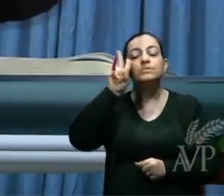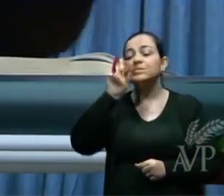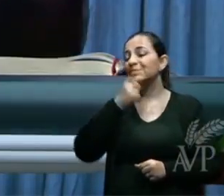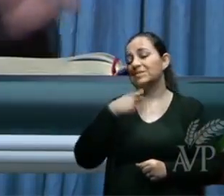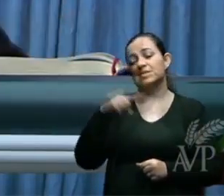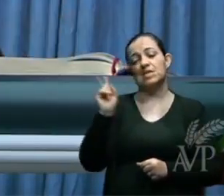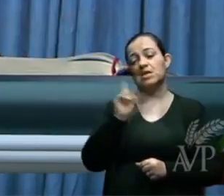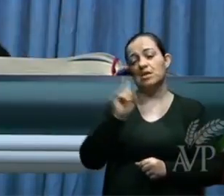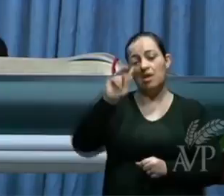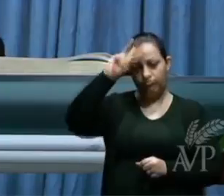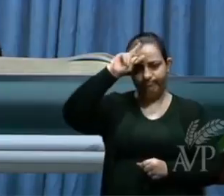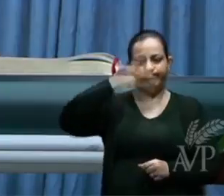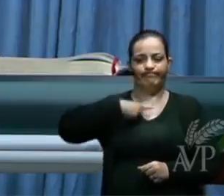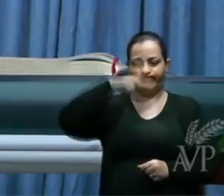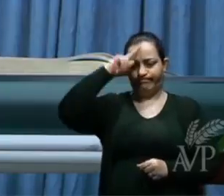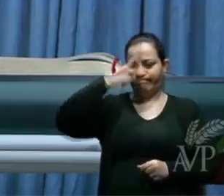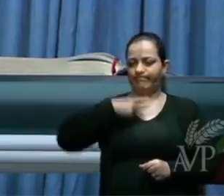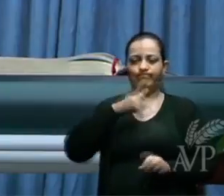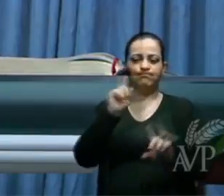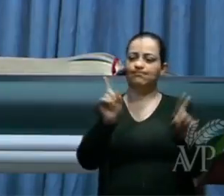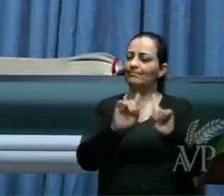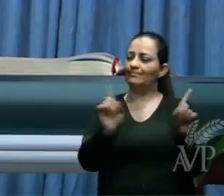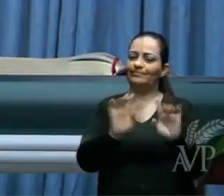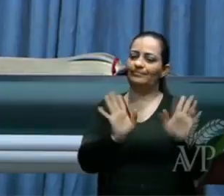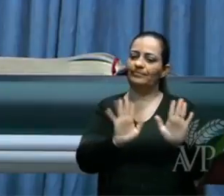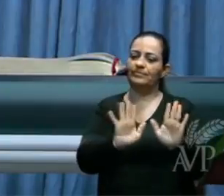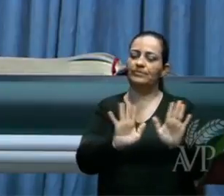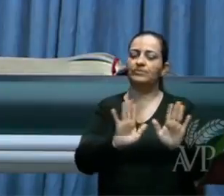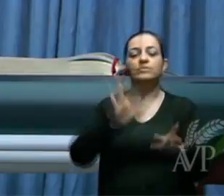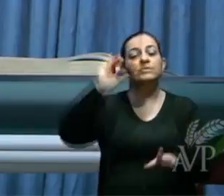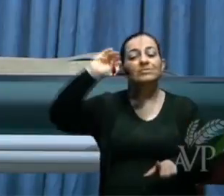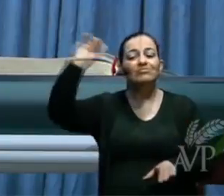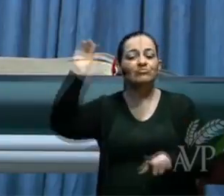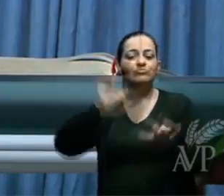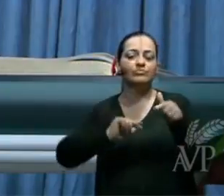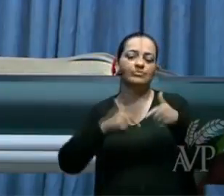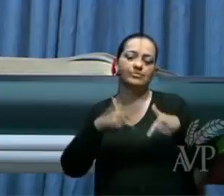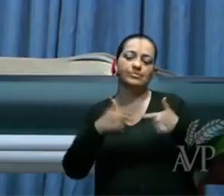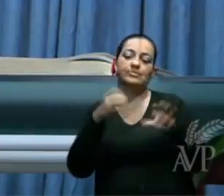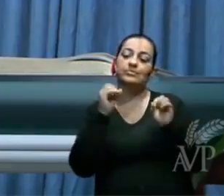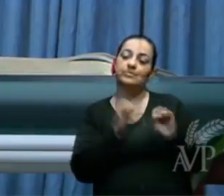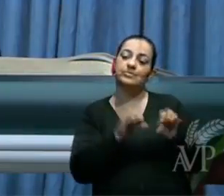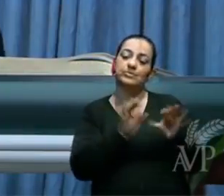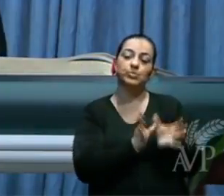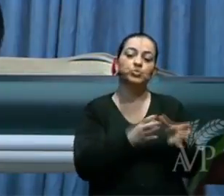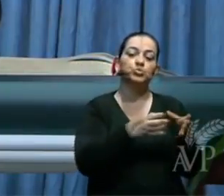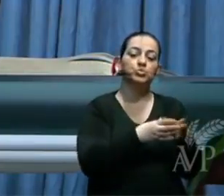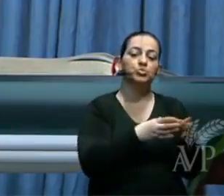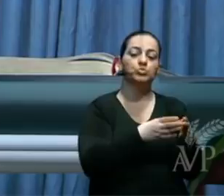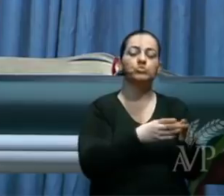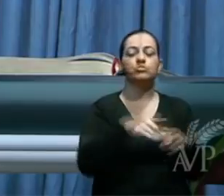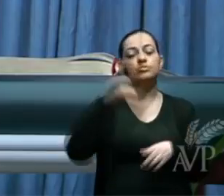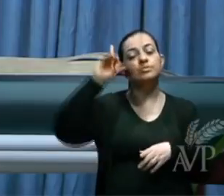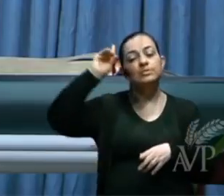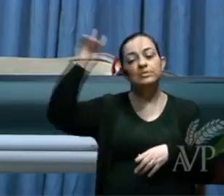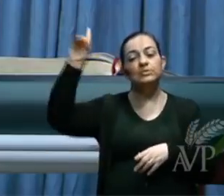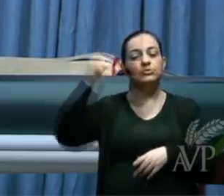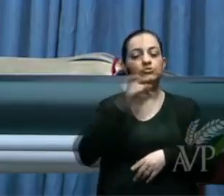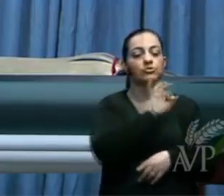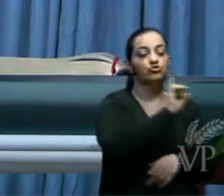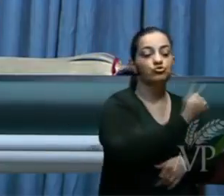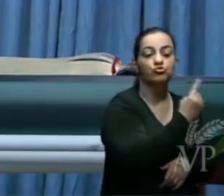homens deus não trabalha com grupos deus trabalha com o